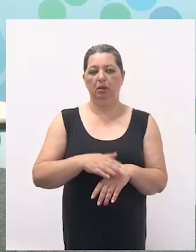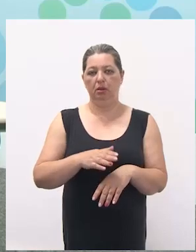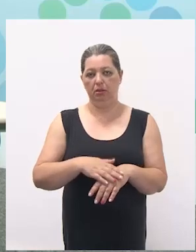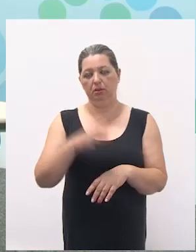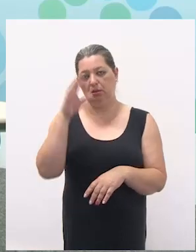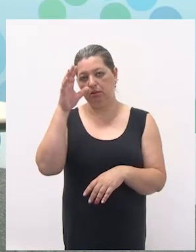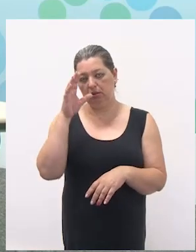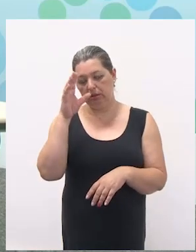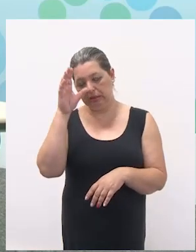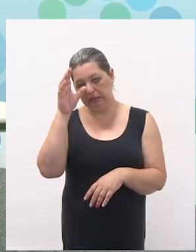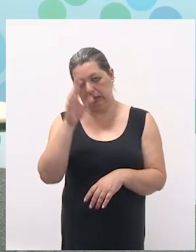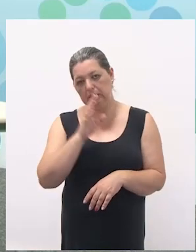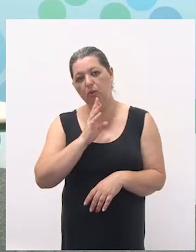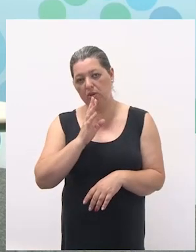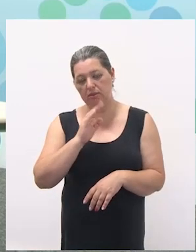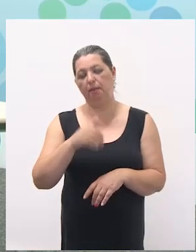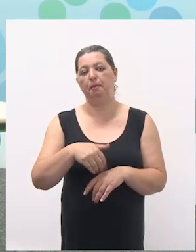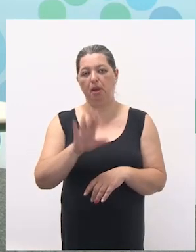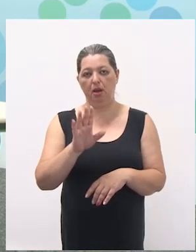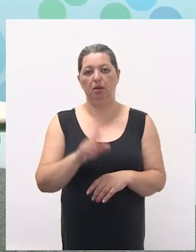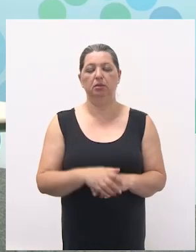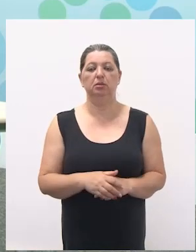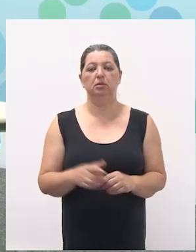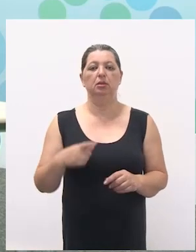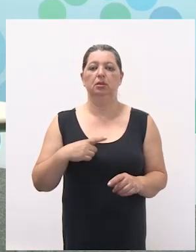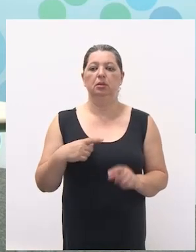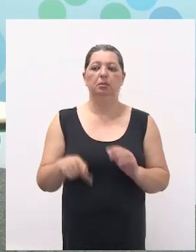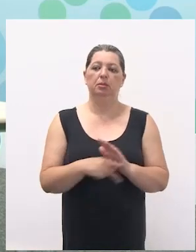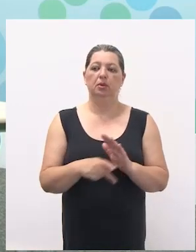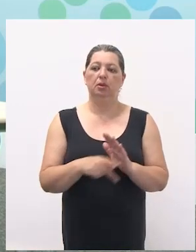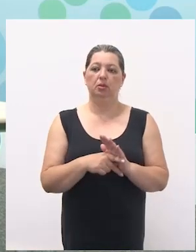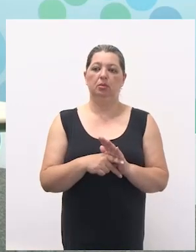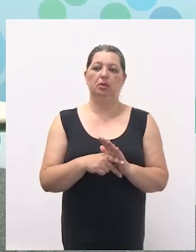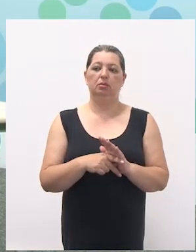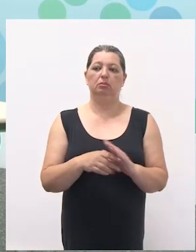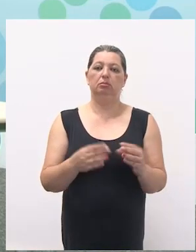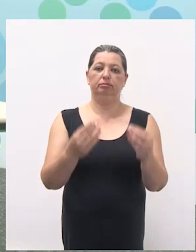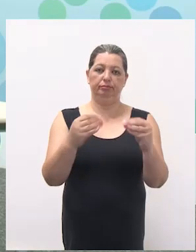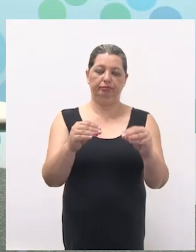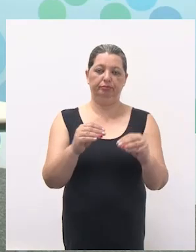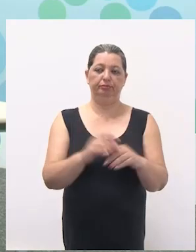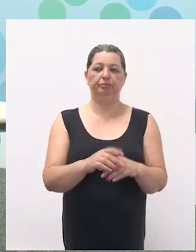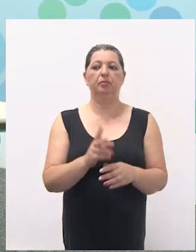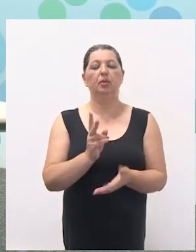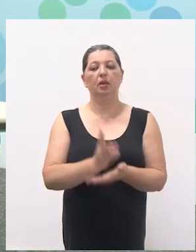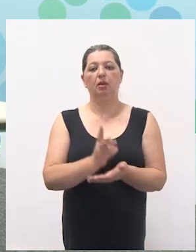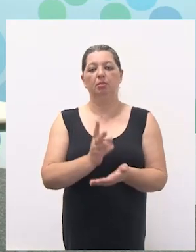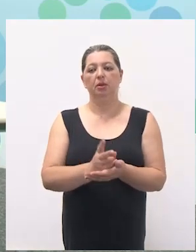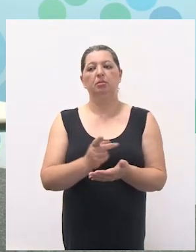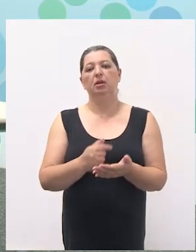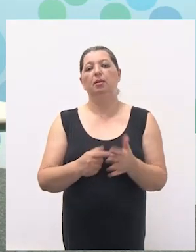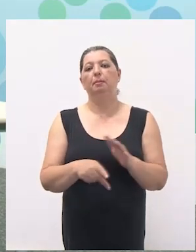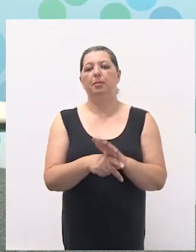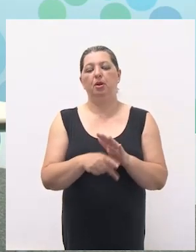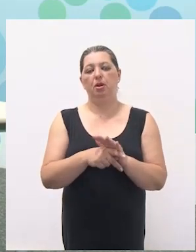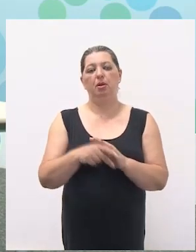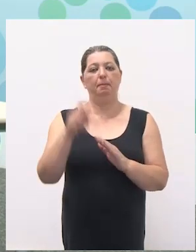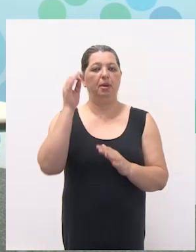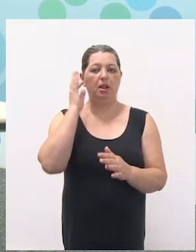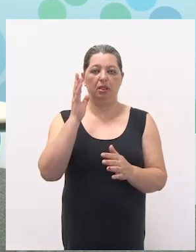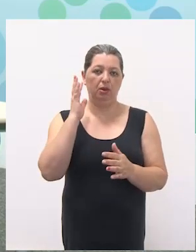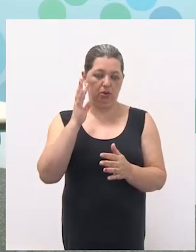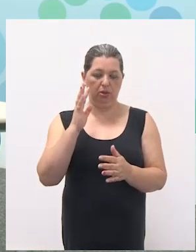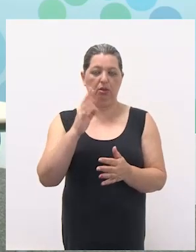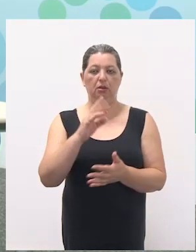que você quer trazer aí um plus, ou mesmo você quer dar uma fundamentação teórica para o seu aluno, aí você